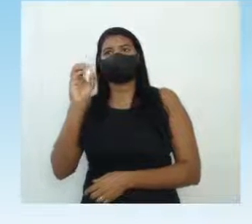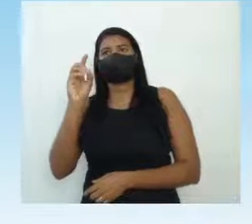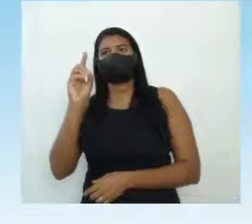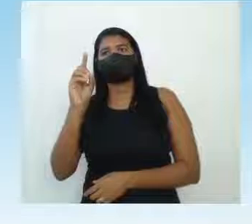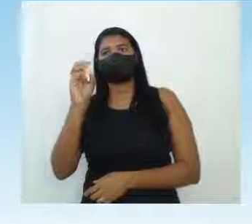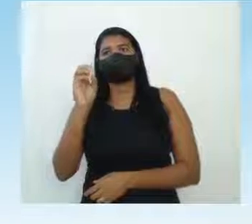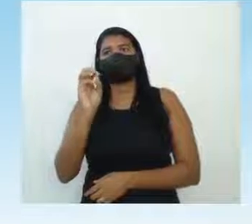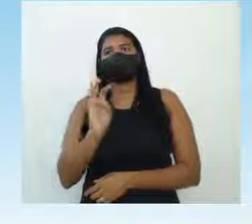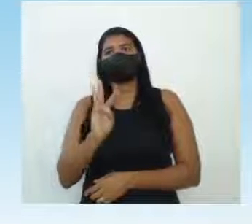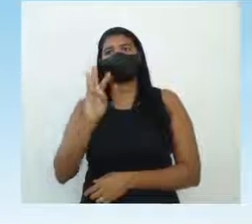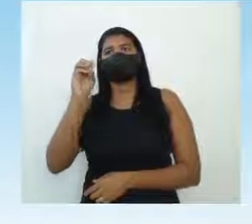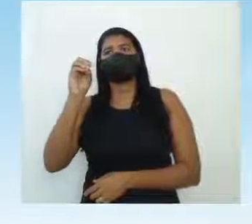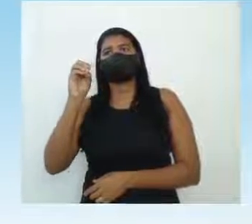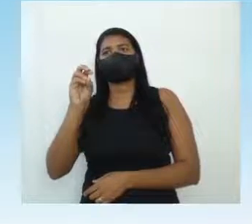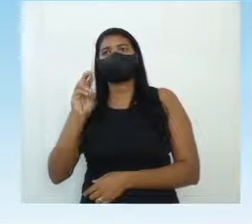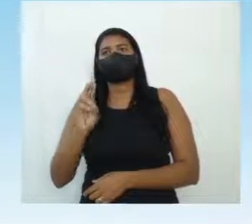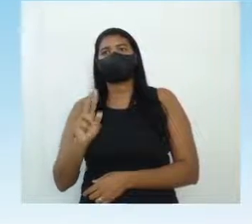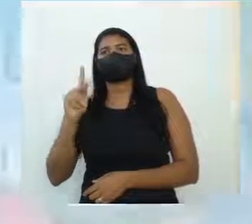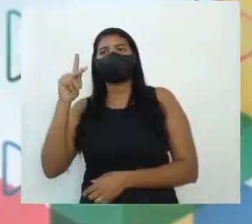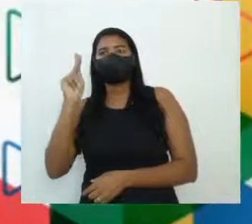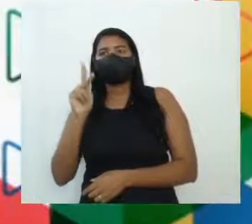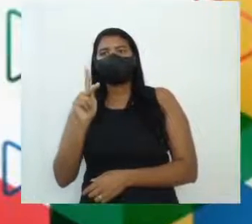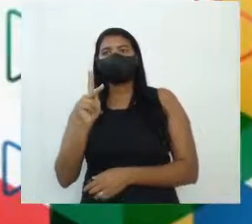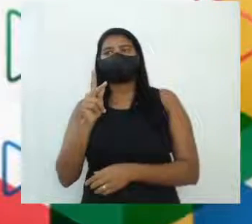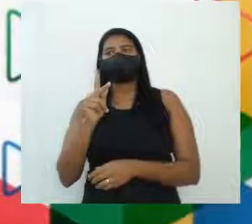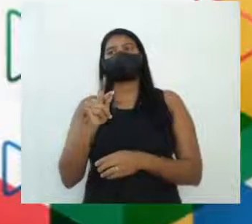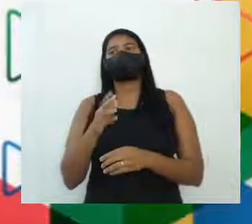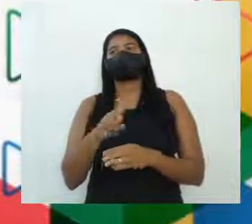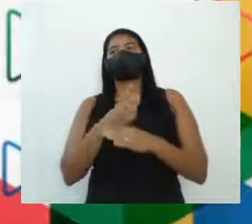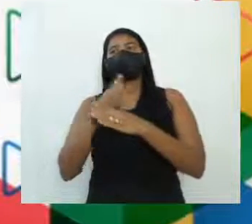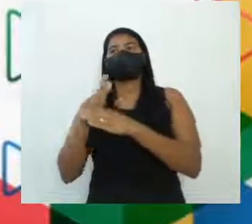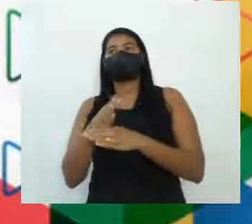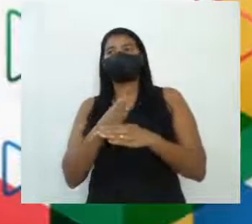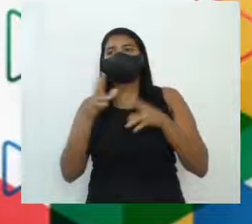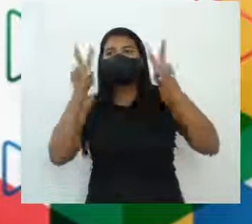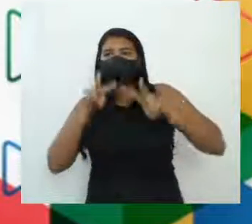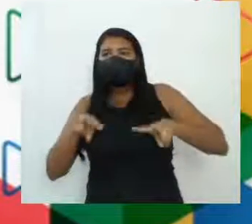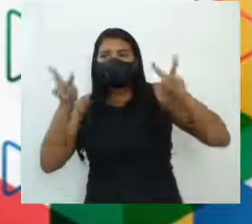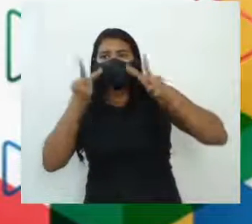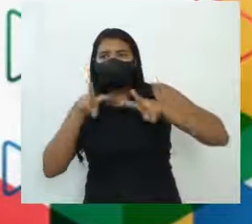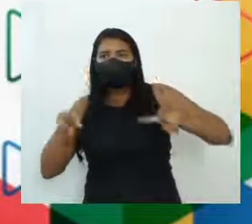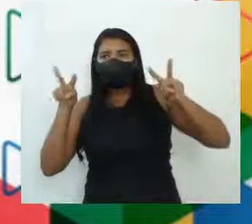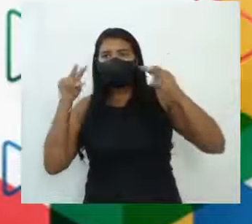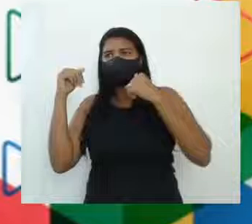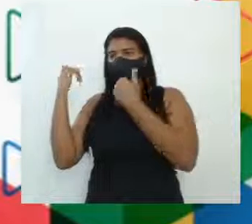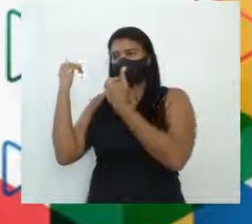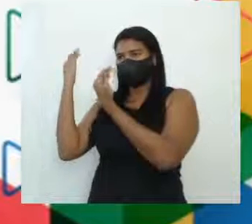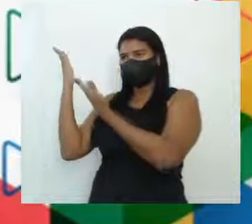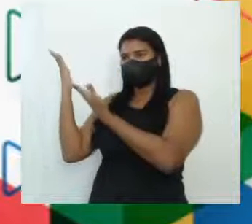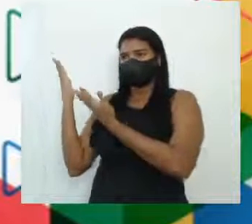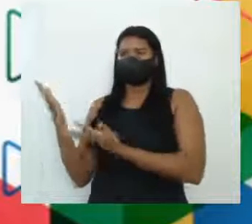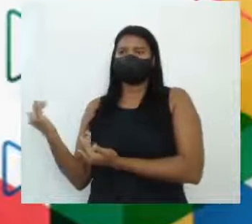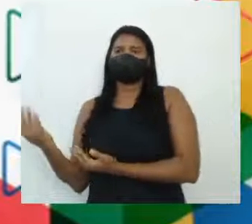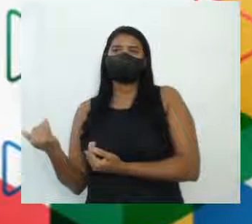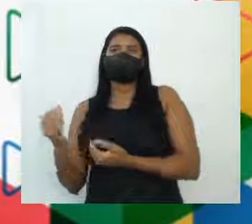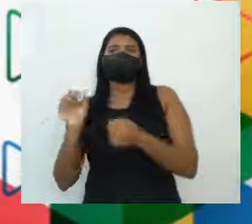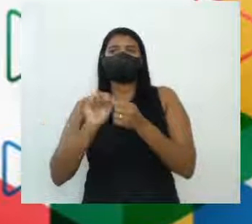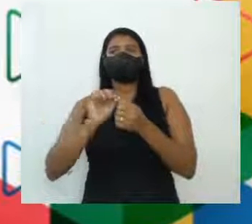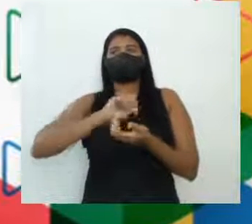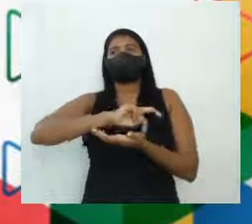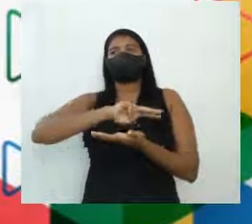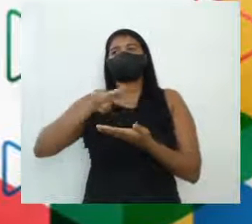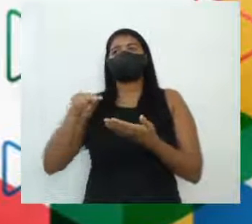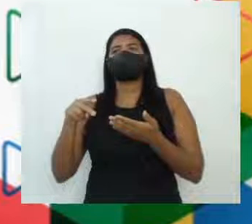aí tem um vídeo que vocês podem linkar nele e visualizar esse jovem fazendo vários